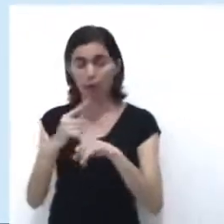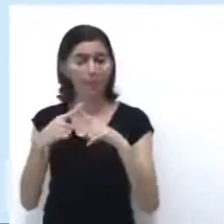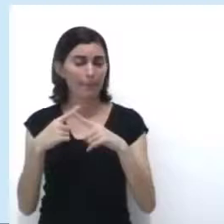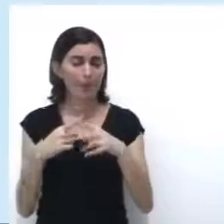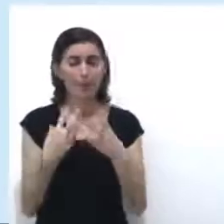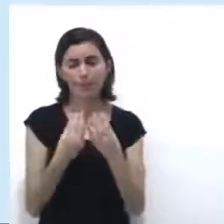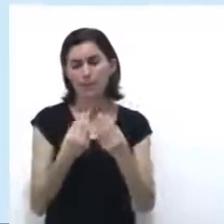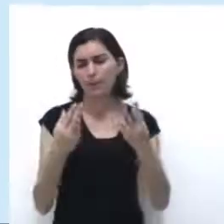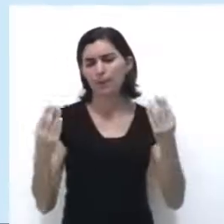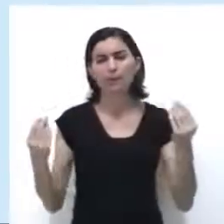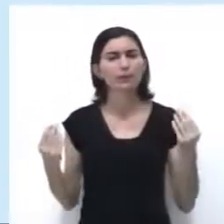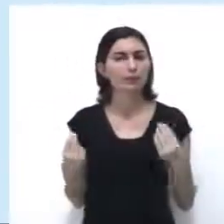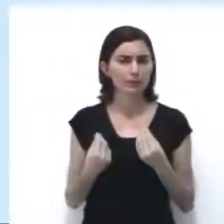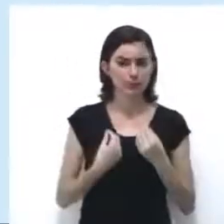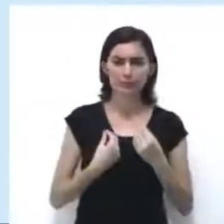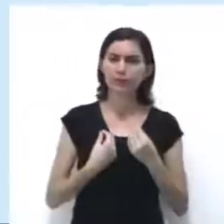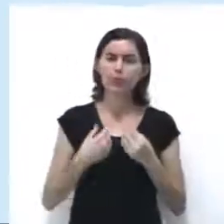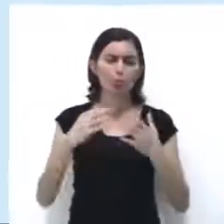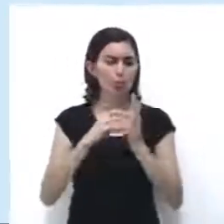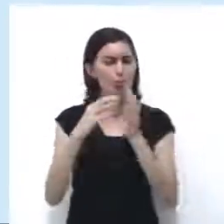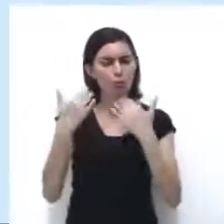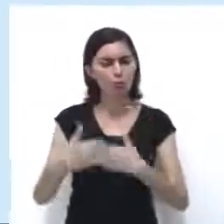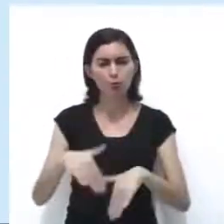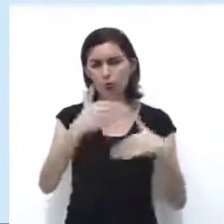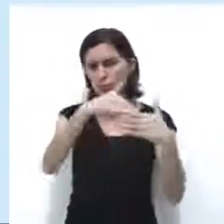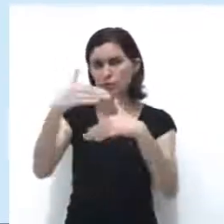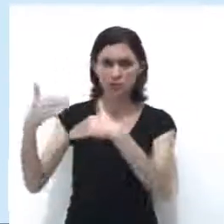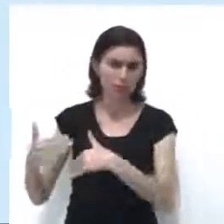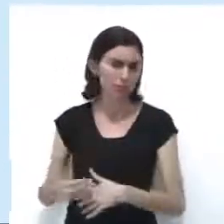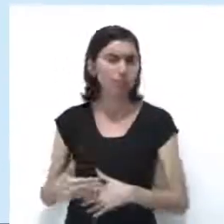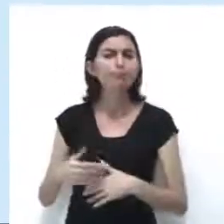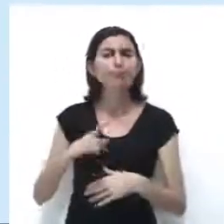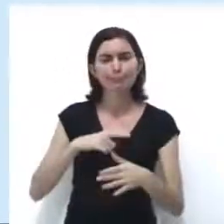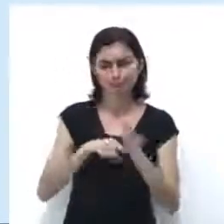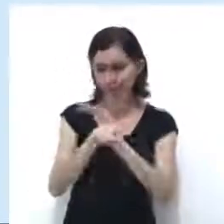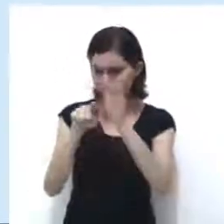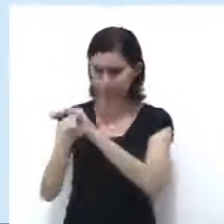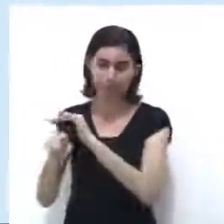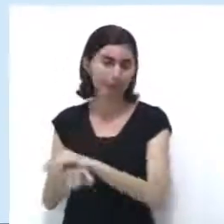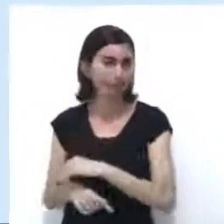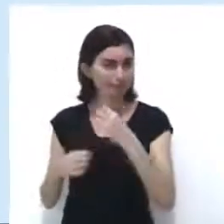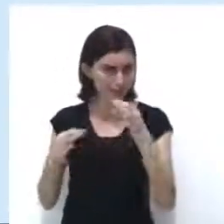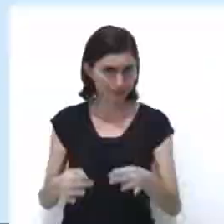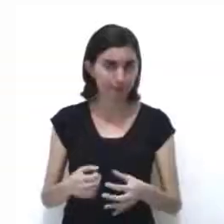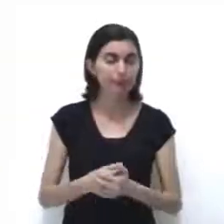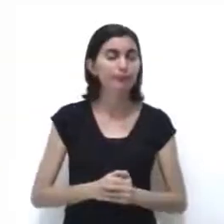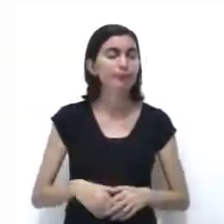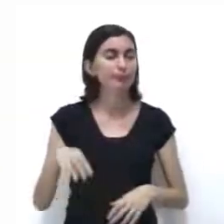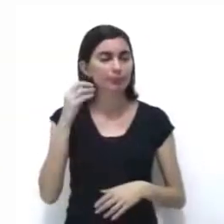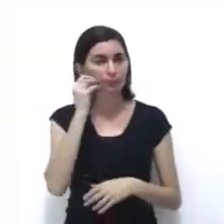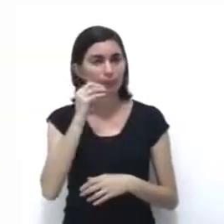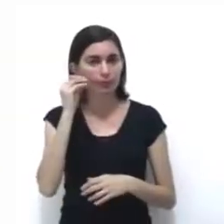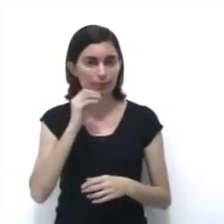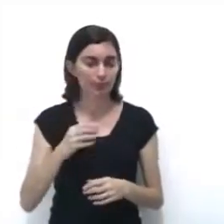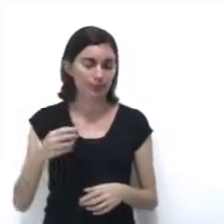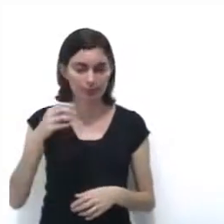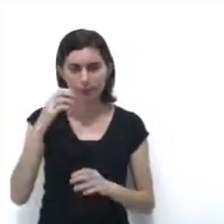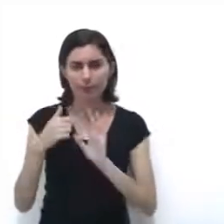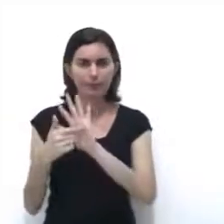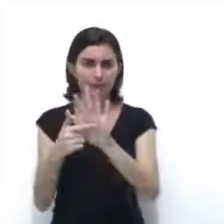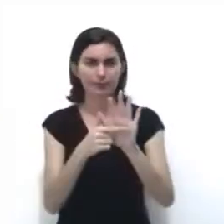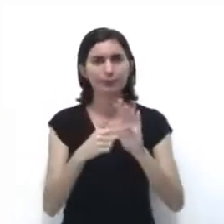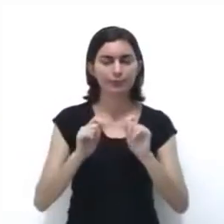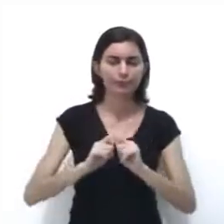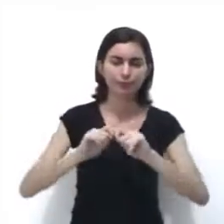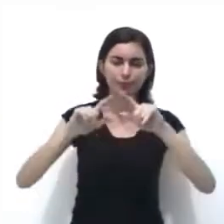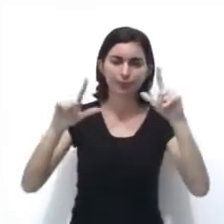porque muitas questões, concurso, provinhas por aí, caem justamente assim, tá bom? Olha só, conforme aparece na